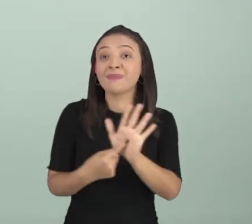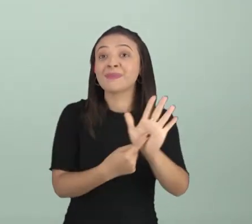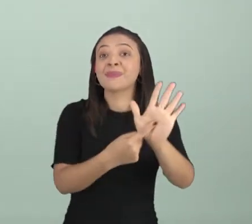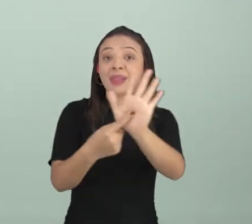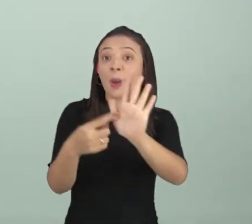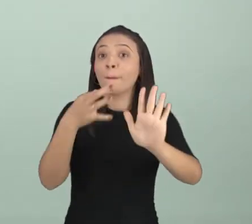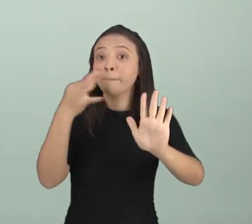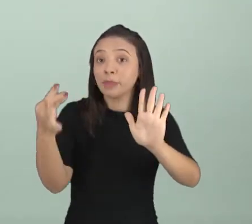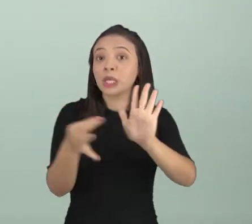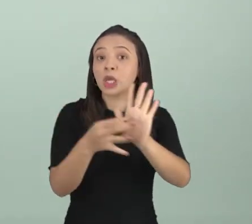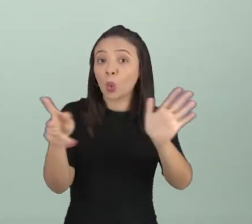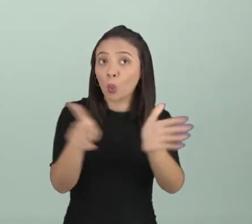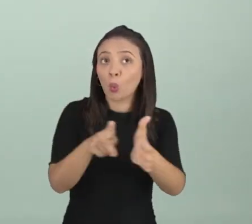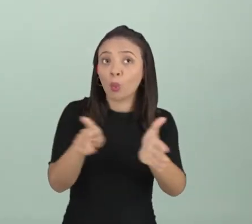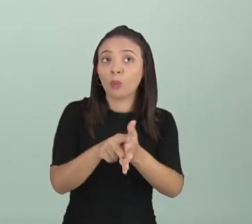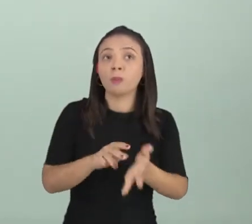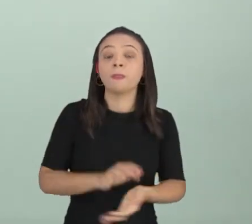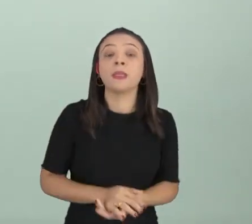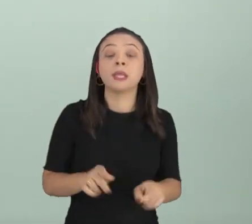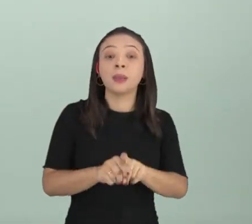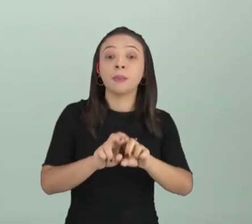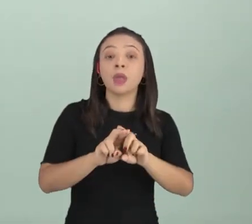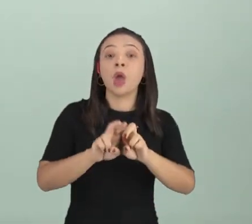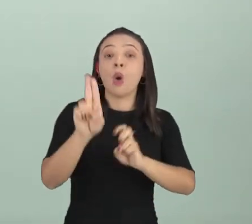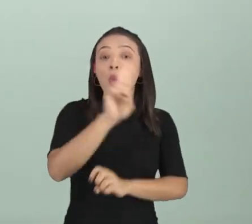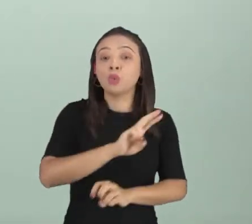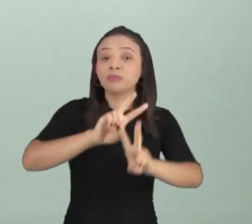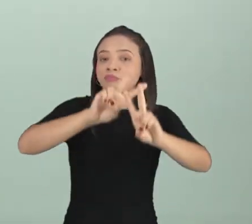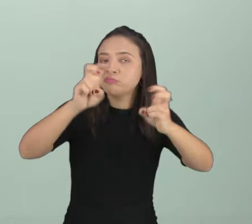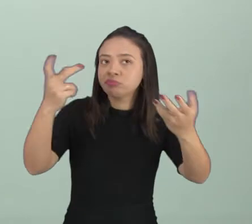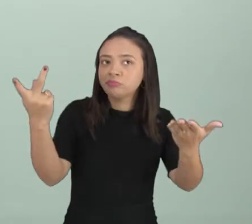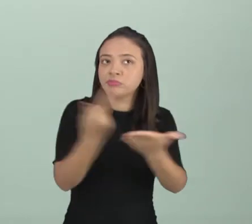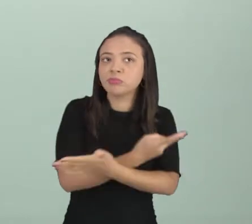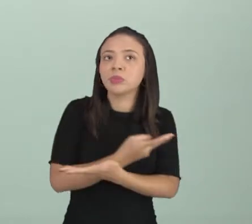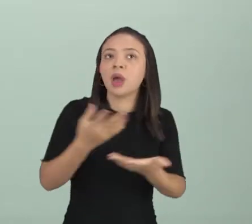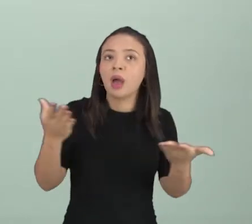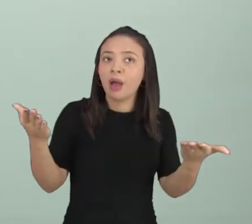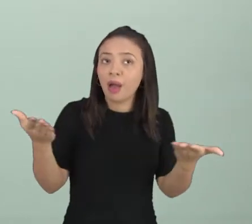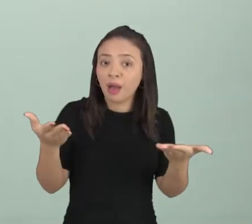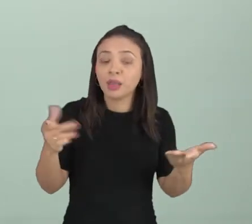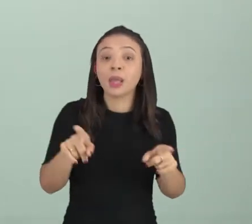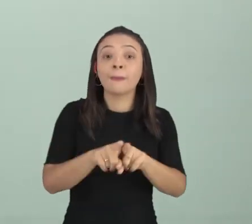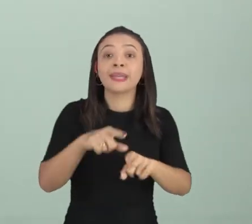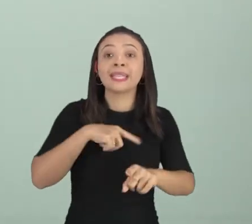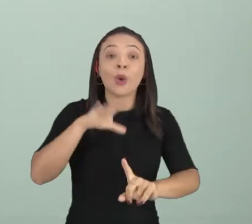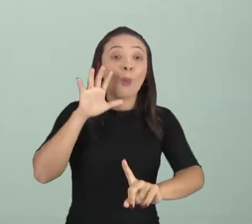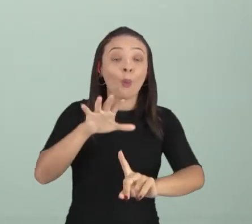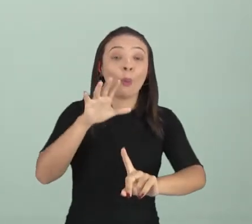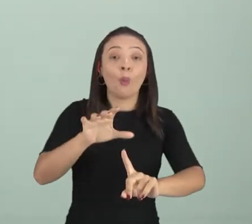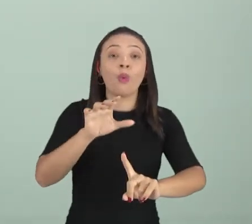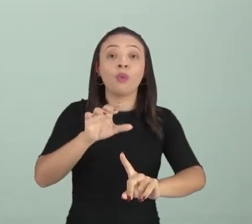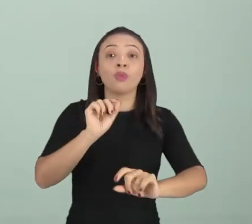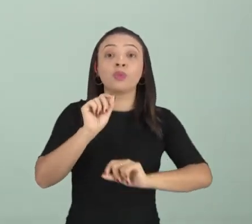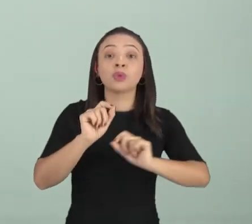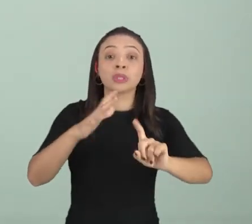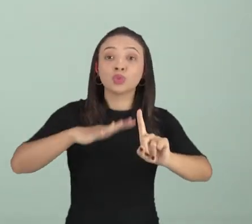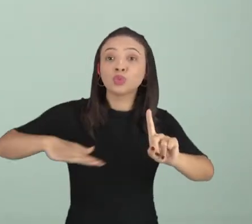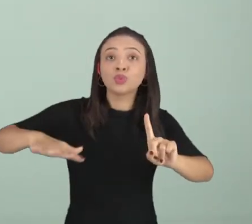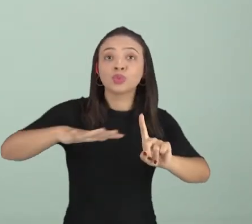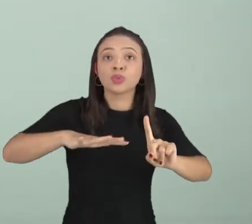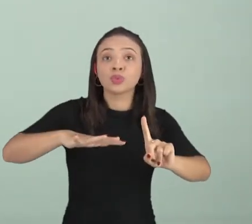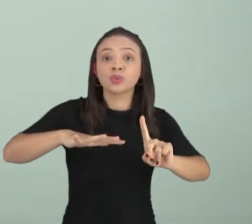trazer a opinião. Aborda temas da atualidade, tem uma função social clara. Qual é a função do artigo de